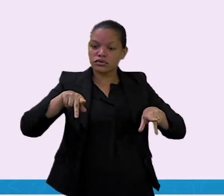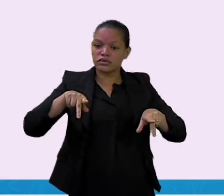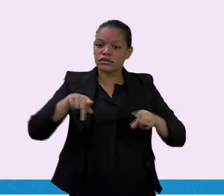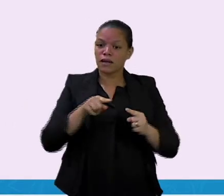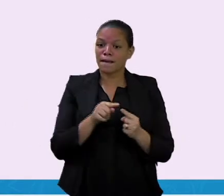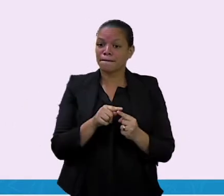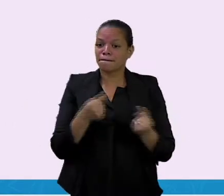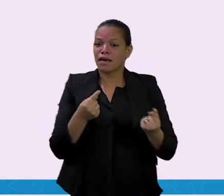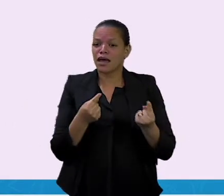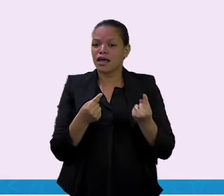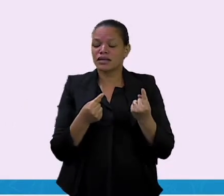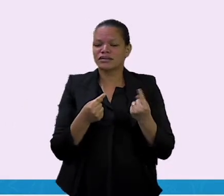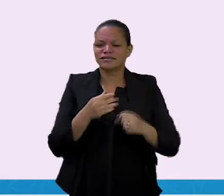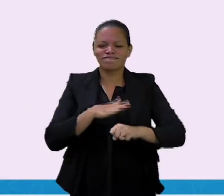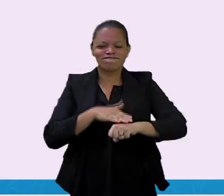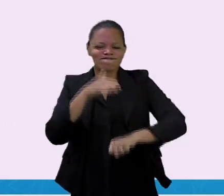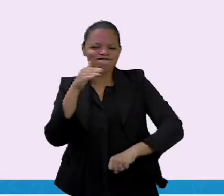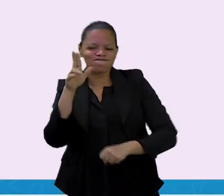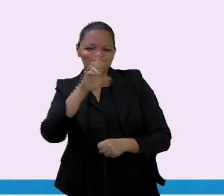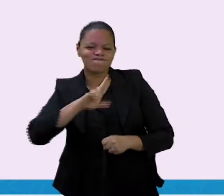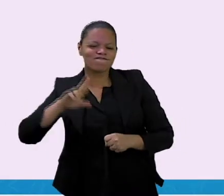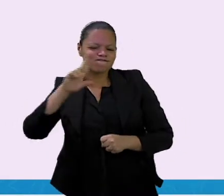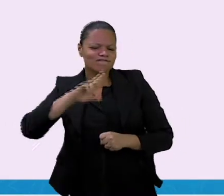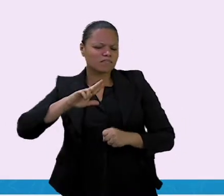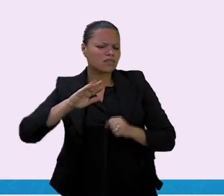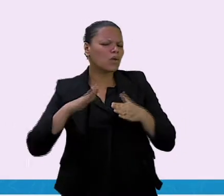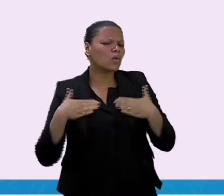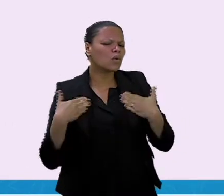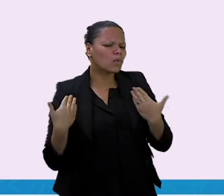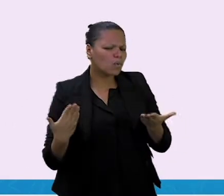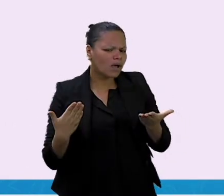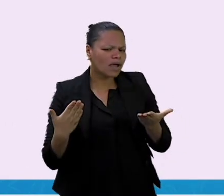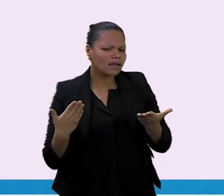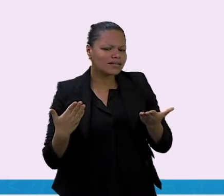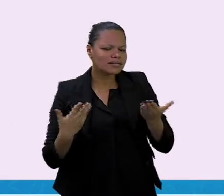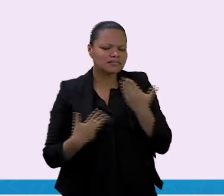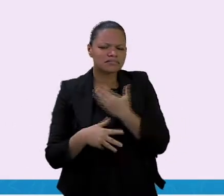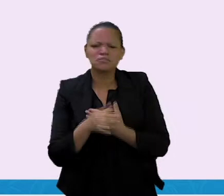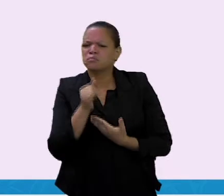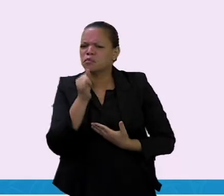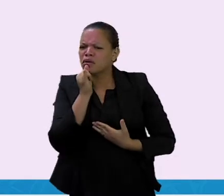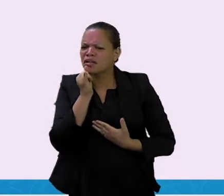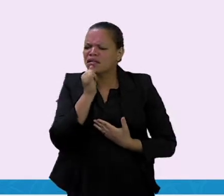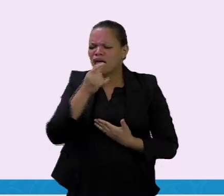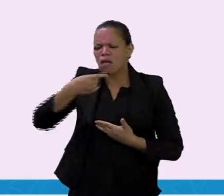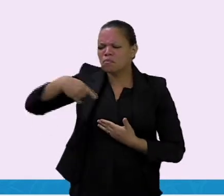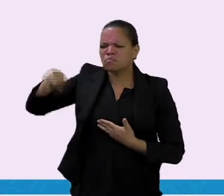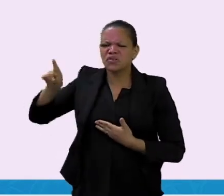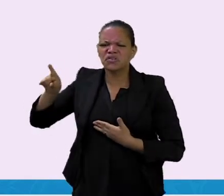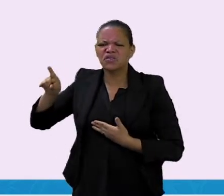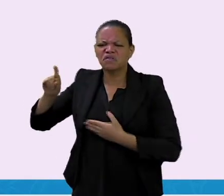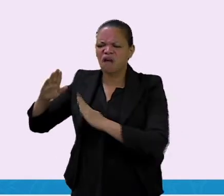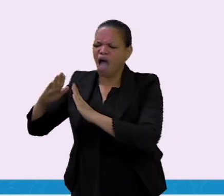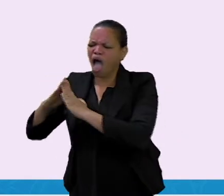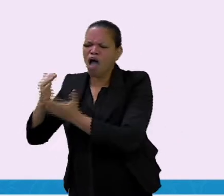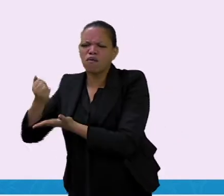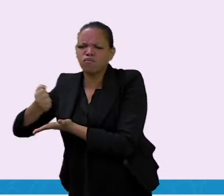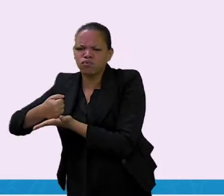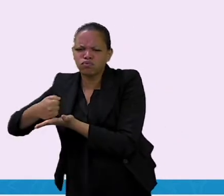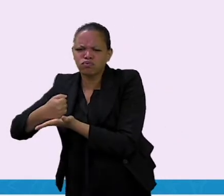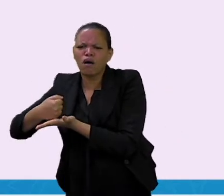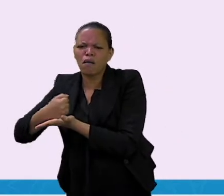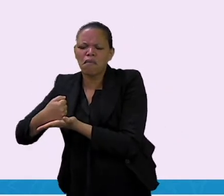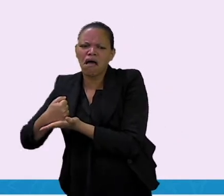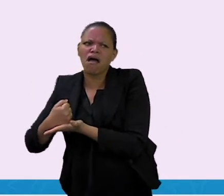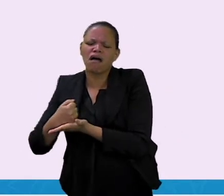quando você vai lá na farmácia ou algumas pessoas até têm em casa também uma balança, quando você